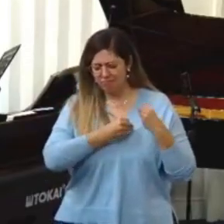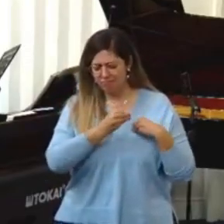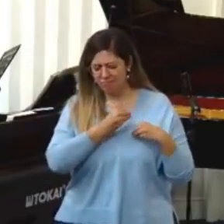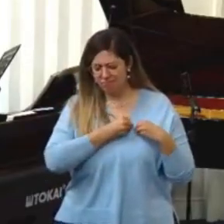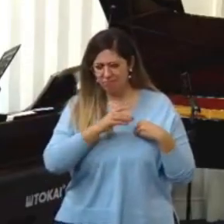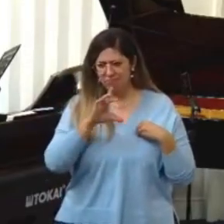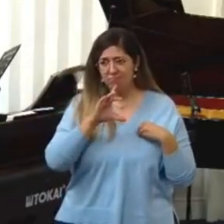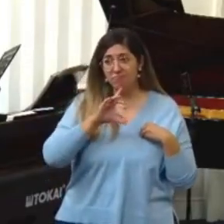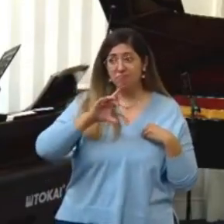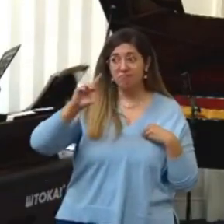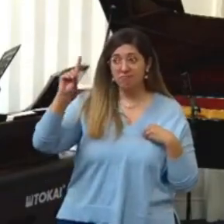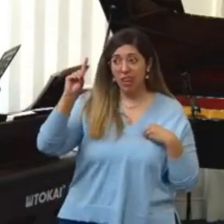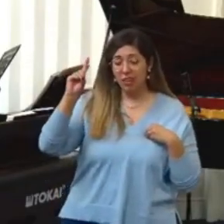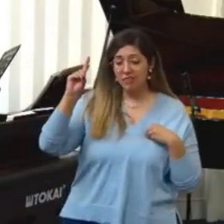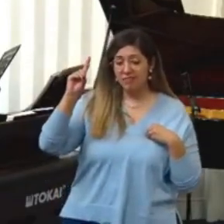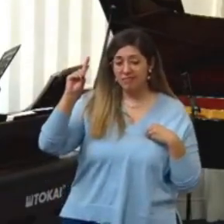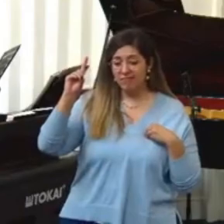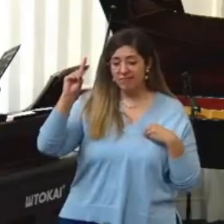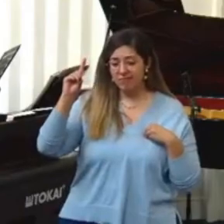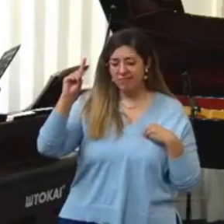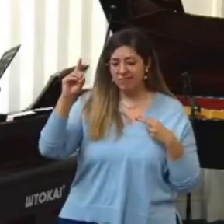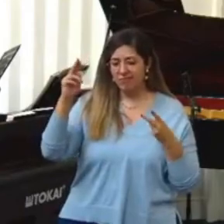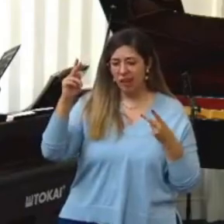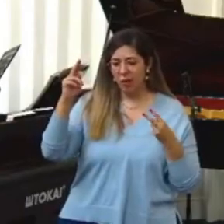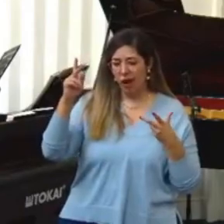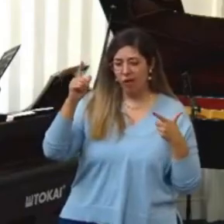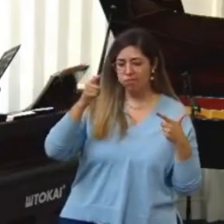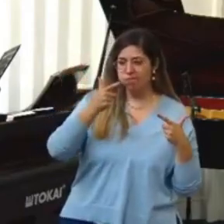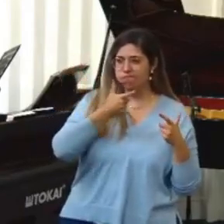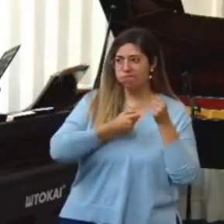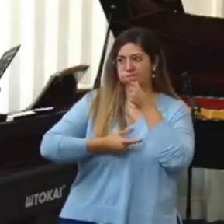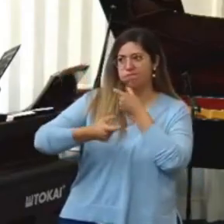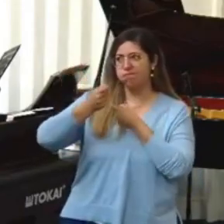o Deus que ele diz professar é zombado.